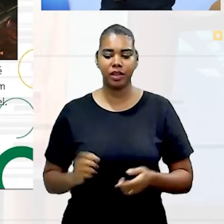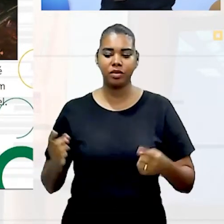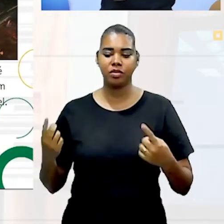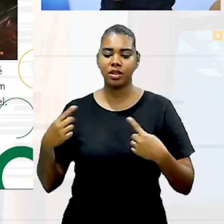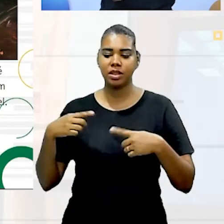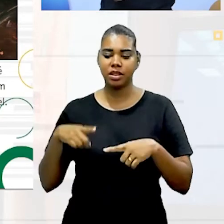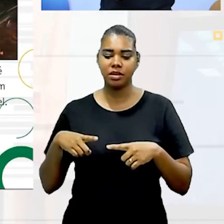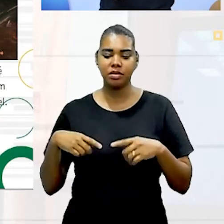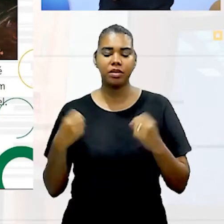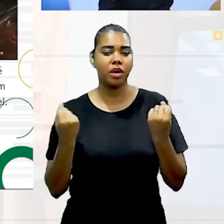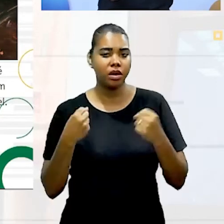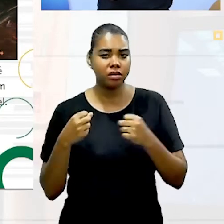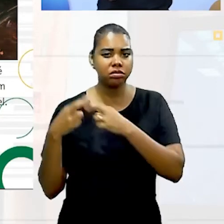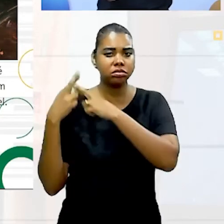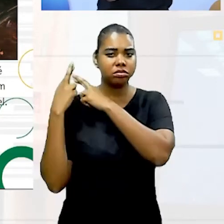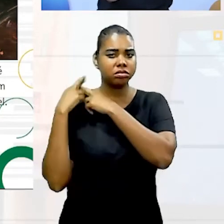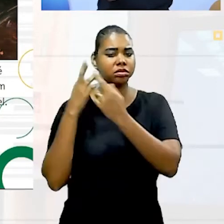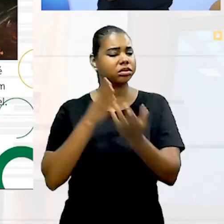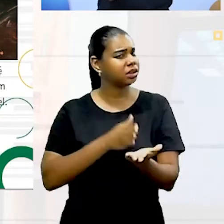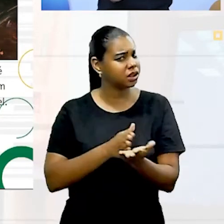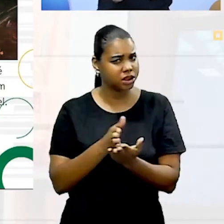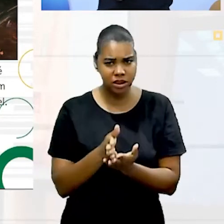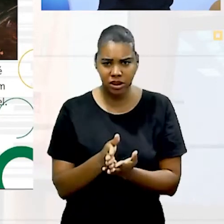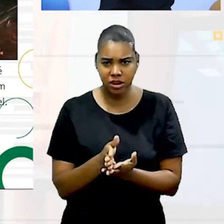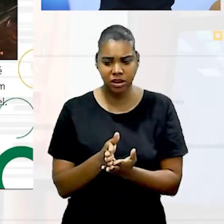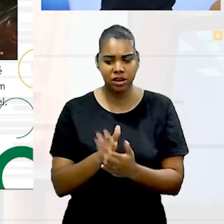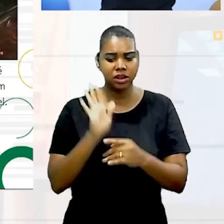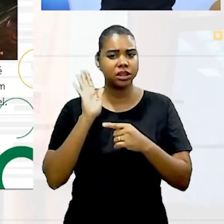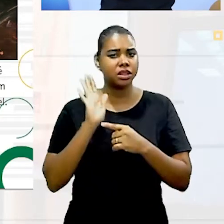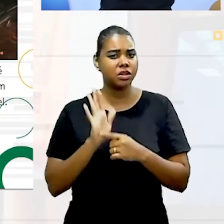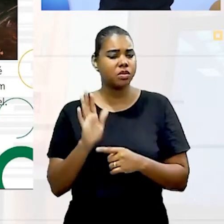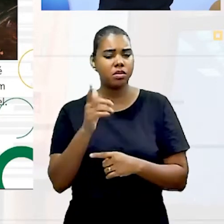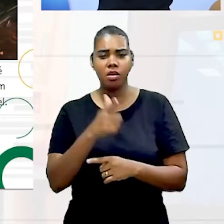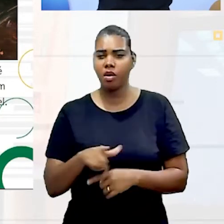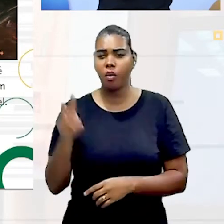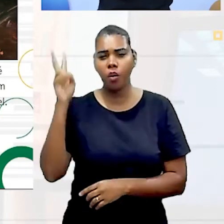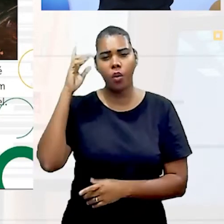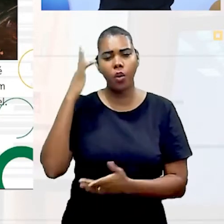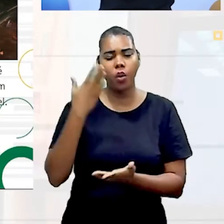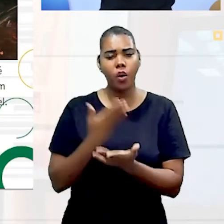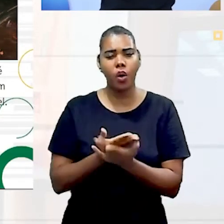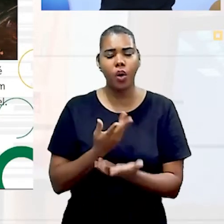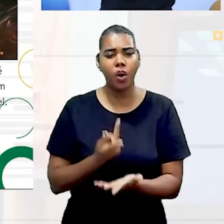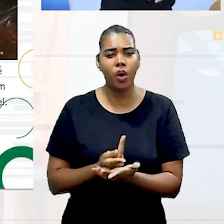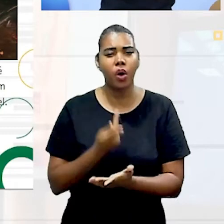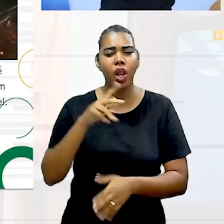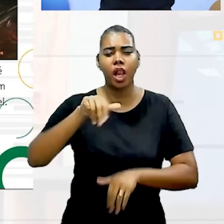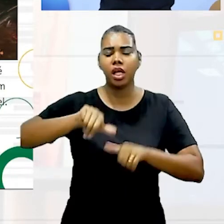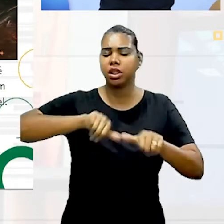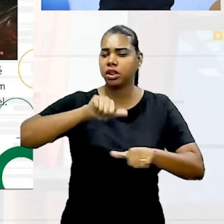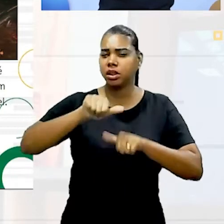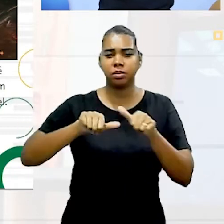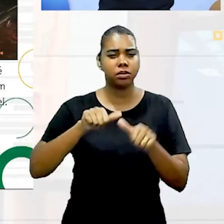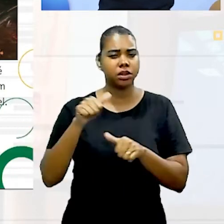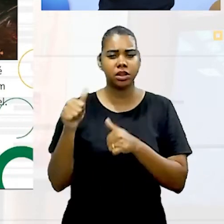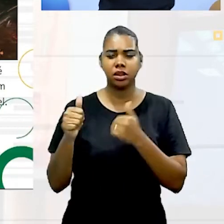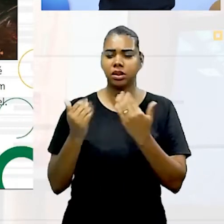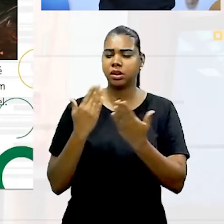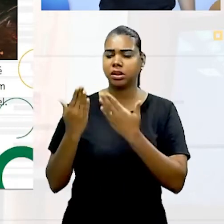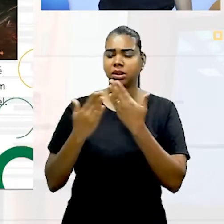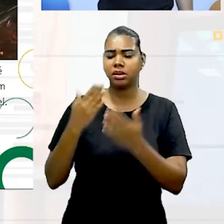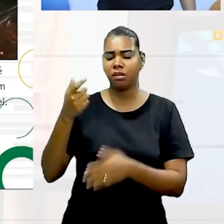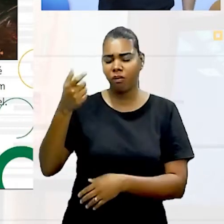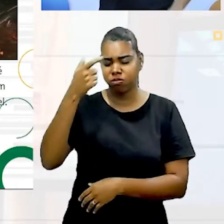precisa cumprir e seguir seu destino. Isso marca outro momento crucial na história, onde ocorre uma transformação, sobretudo psicológica, do